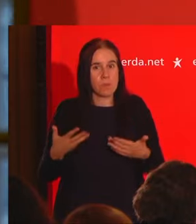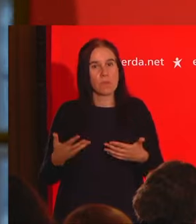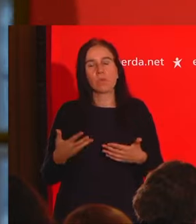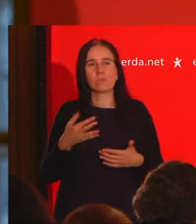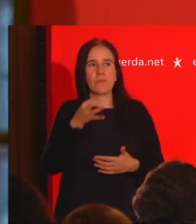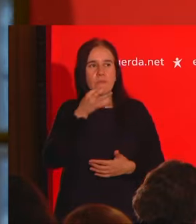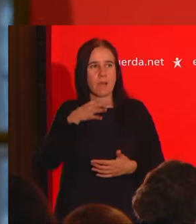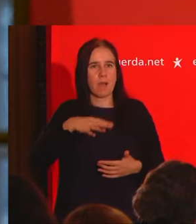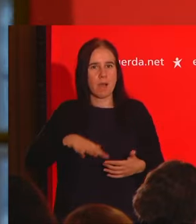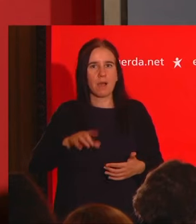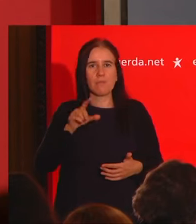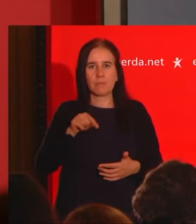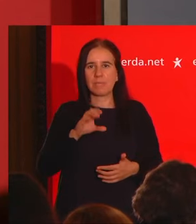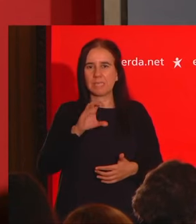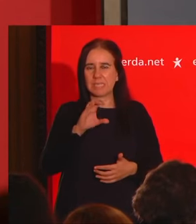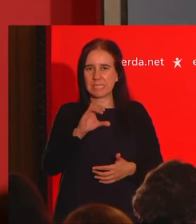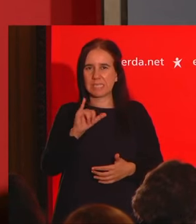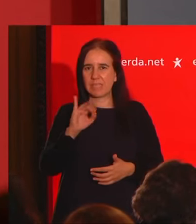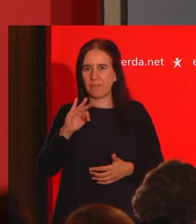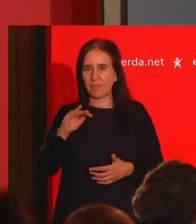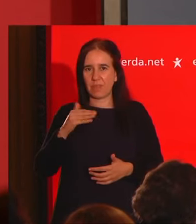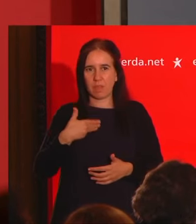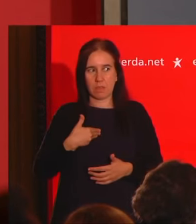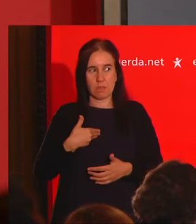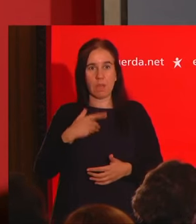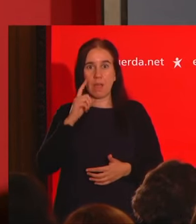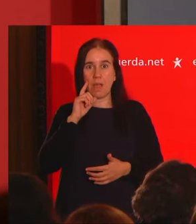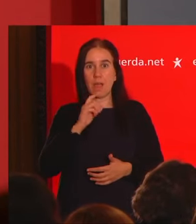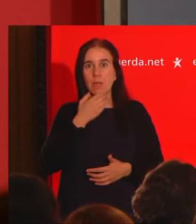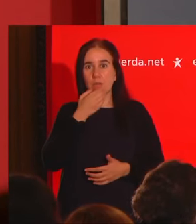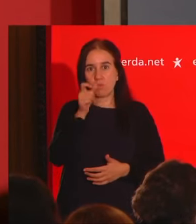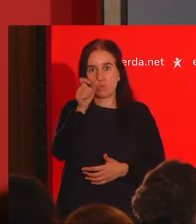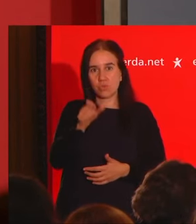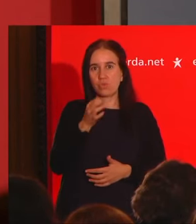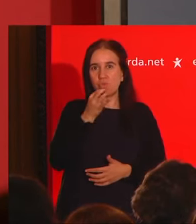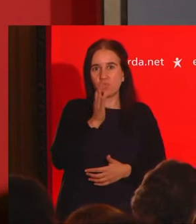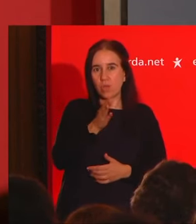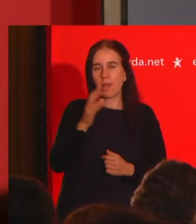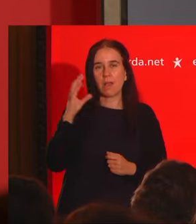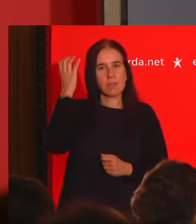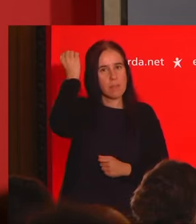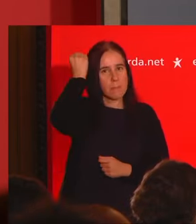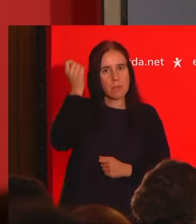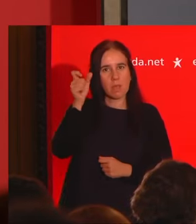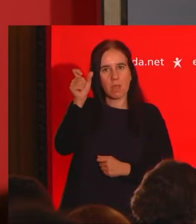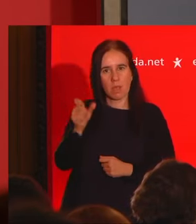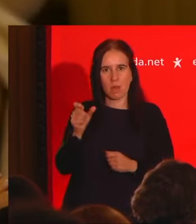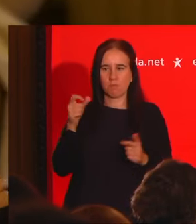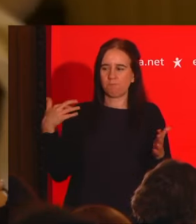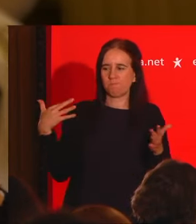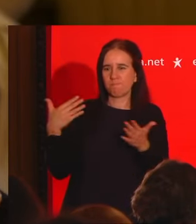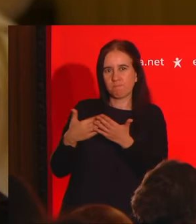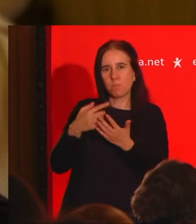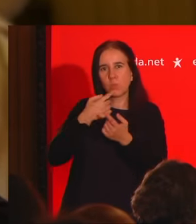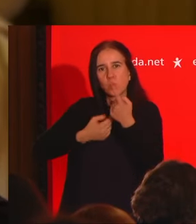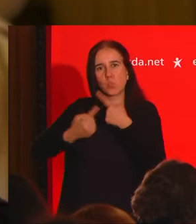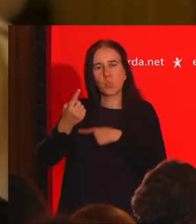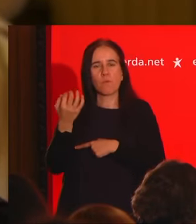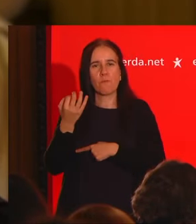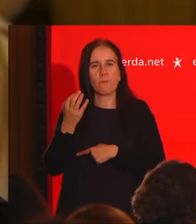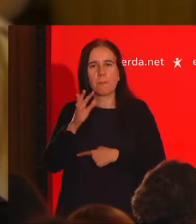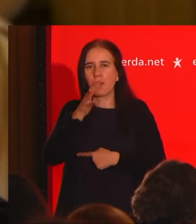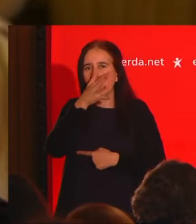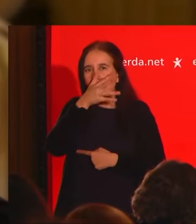ainda falar-vos do CIFID, que a Ana Gomes já referiu e que a Mariana Mortágua tem vindo a denunciar, mas